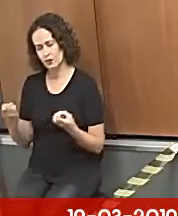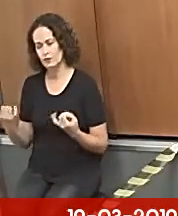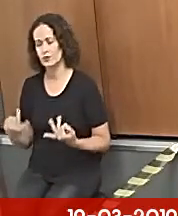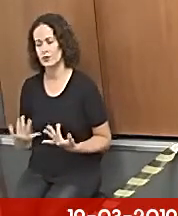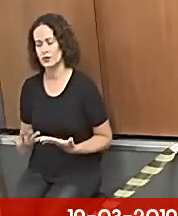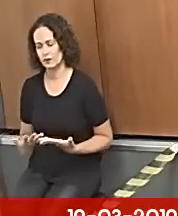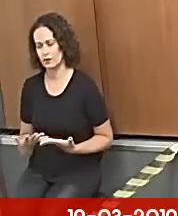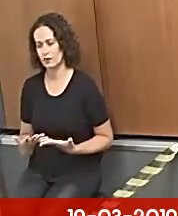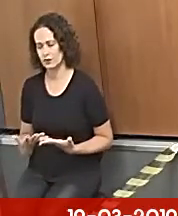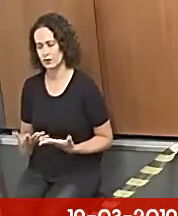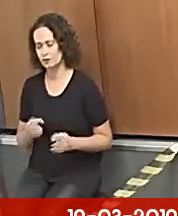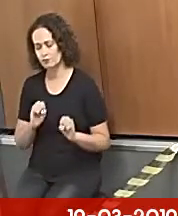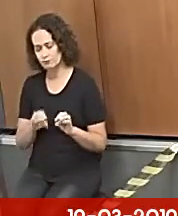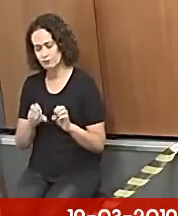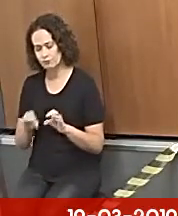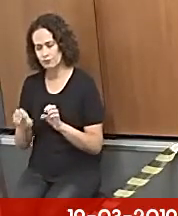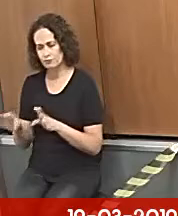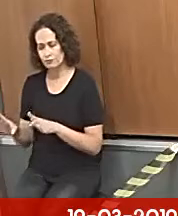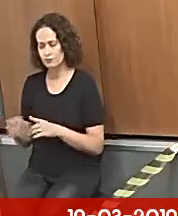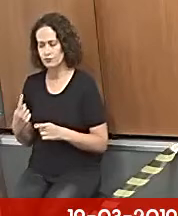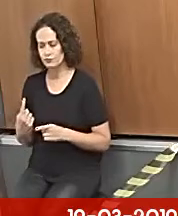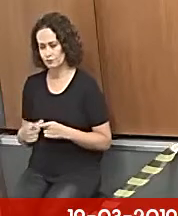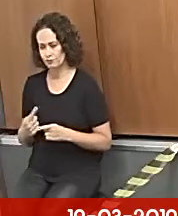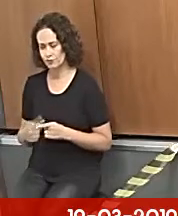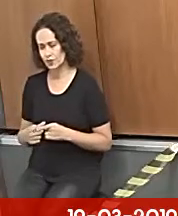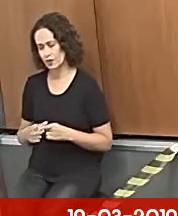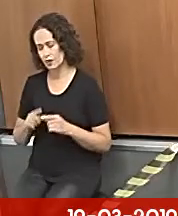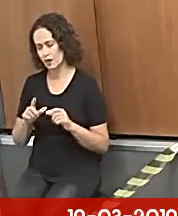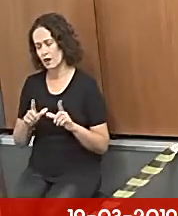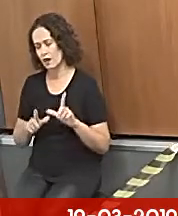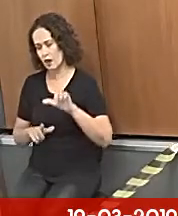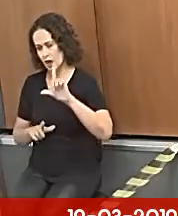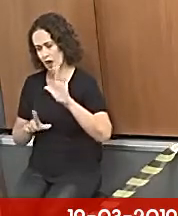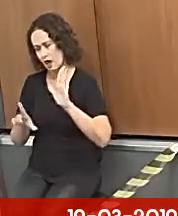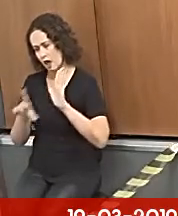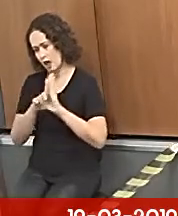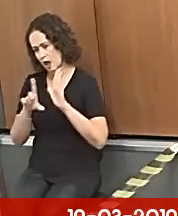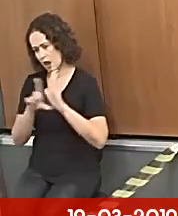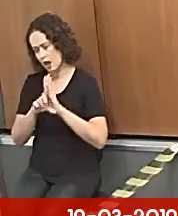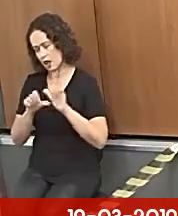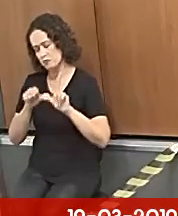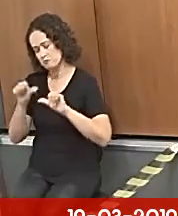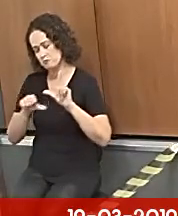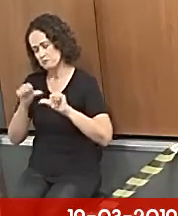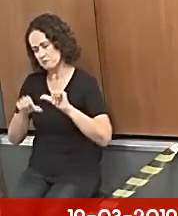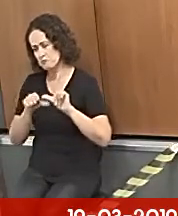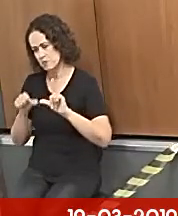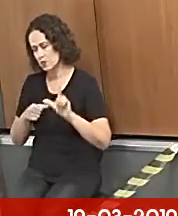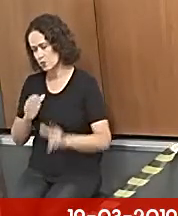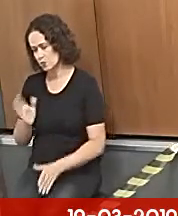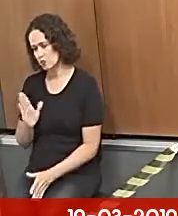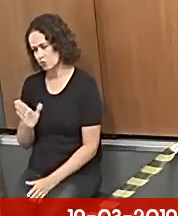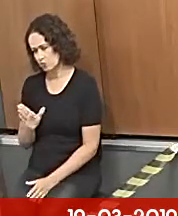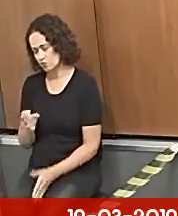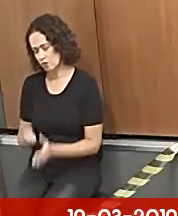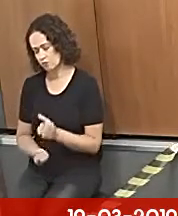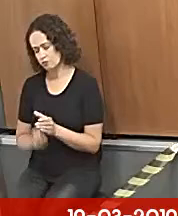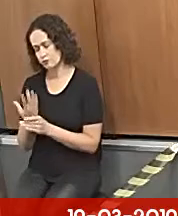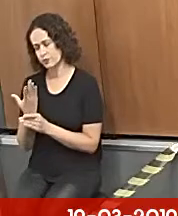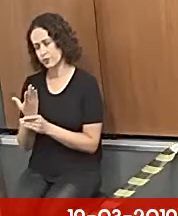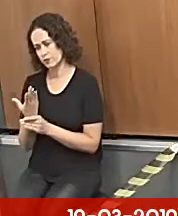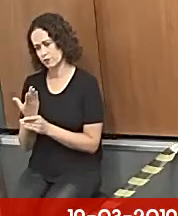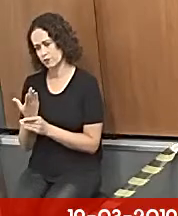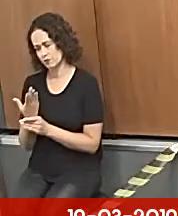em andamento é da alteração da lei é de criação do conped né pra atualizar ela né